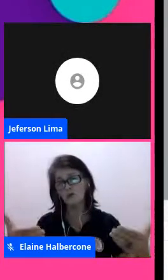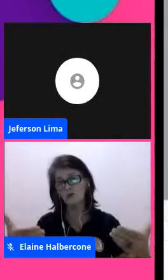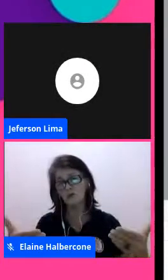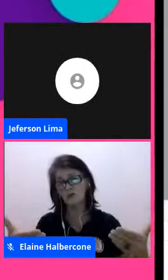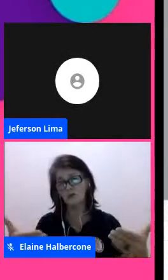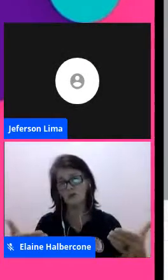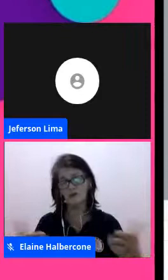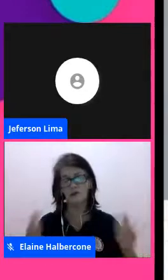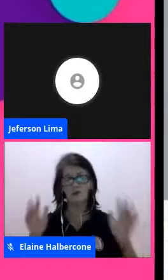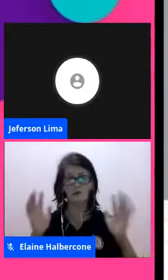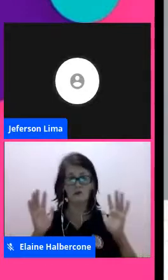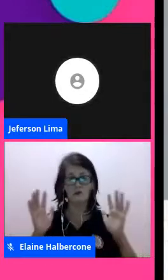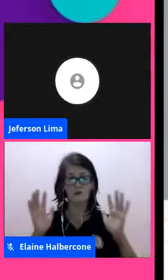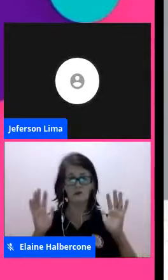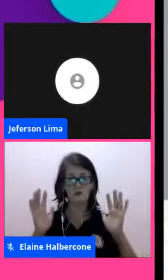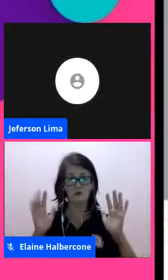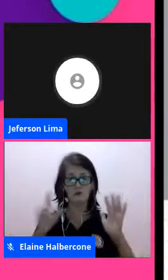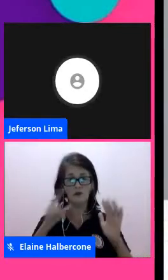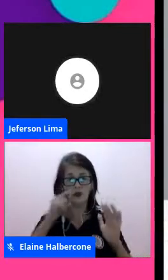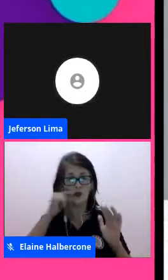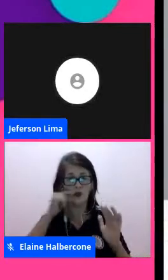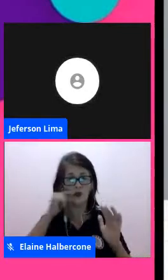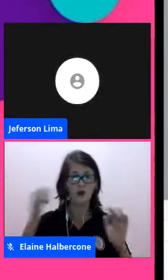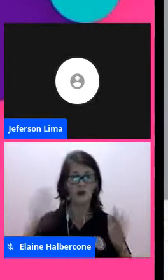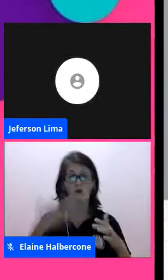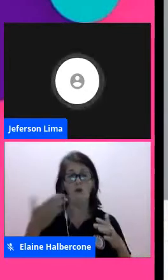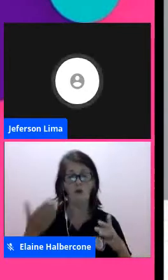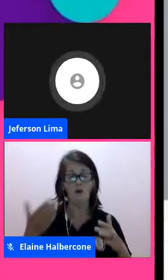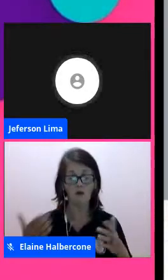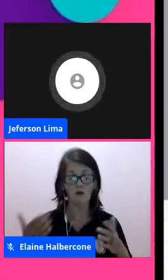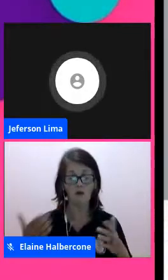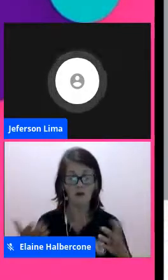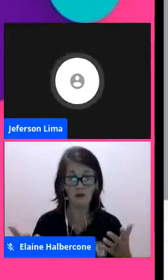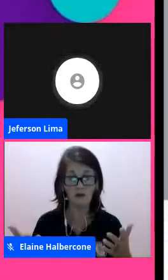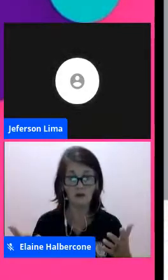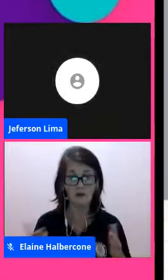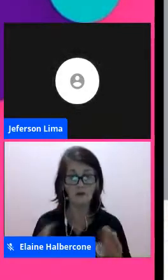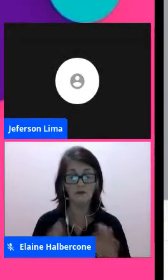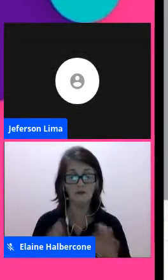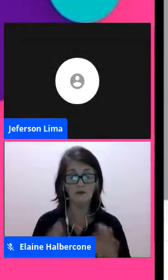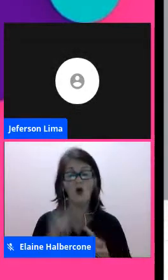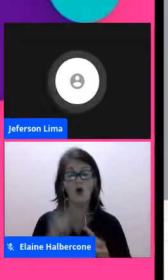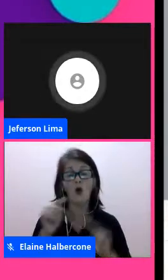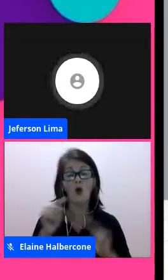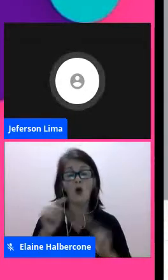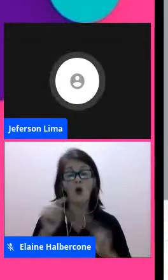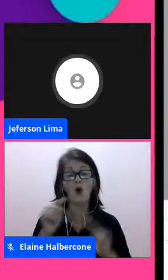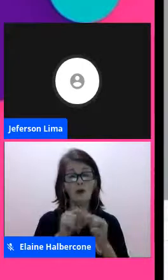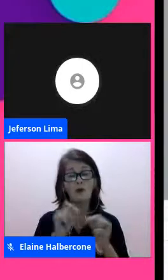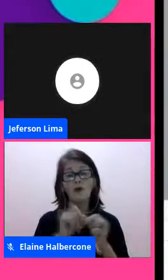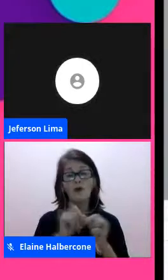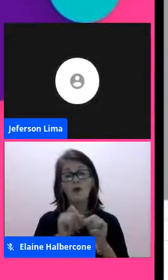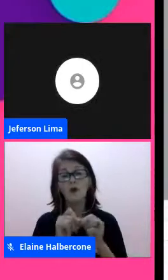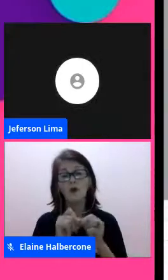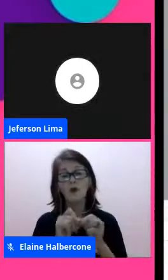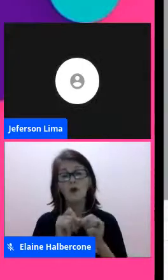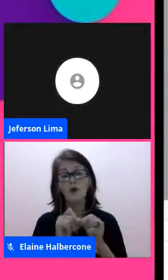Eita. Tinha um gato aqui atrás de mim. Vou chamar aqui de objeto. Vou fazer aqui o JSON.